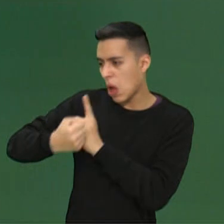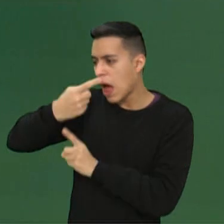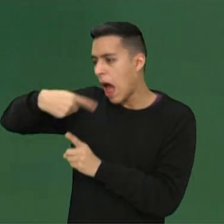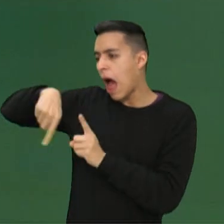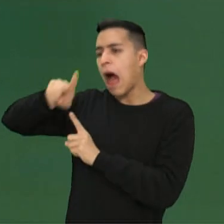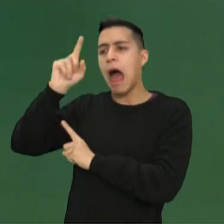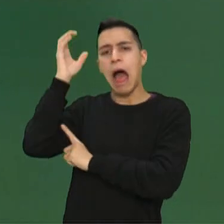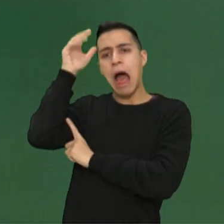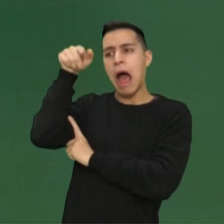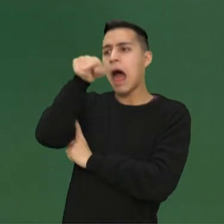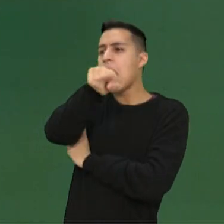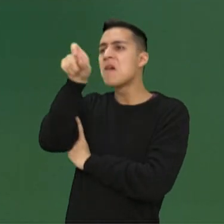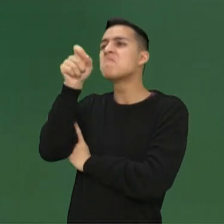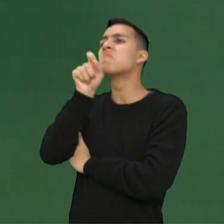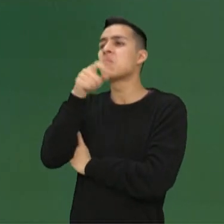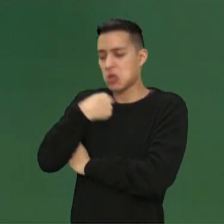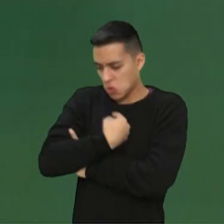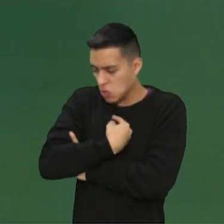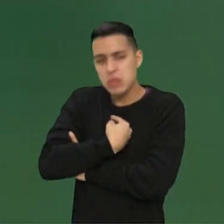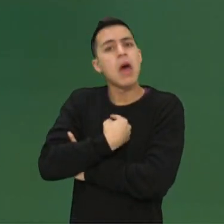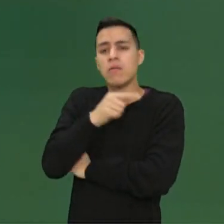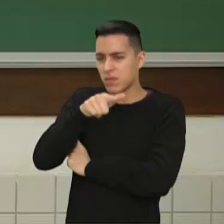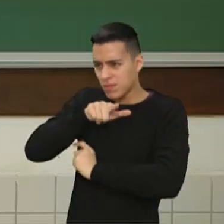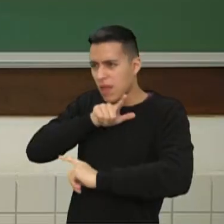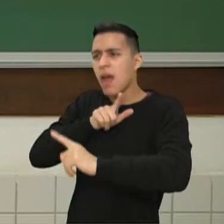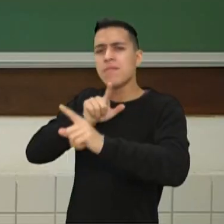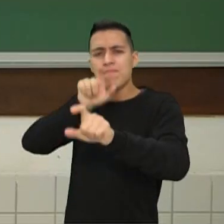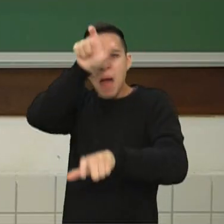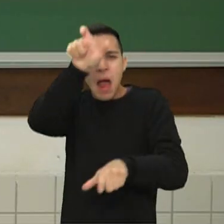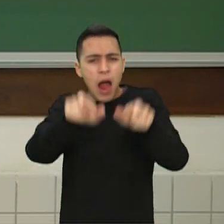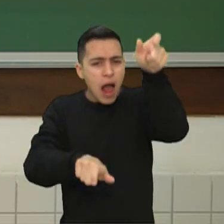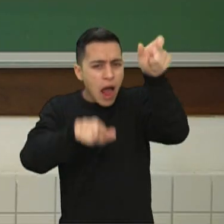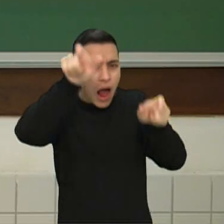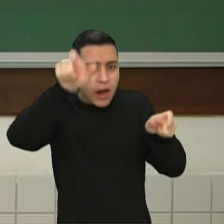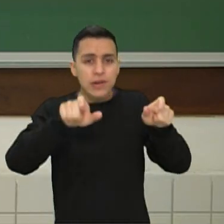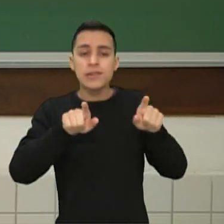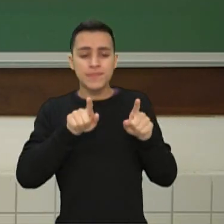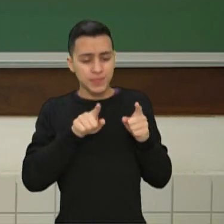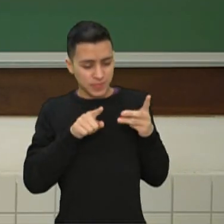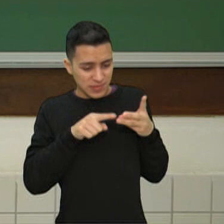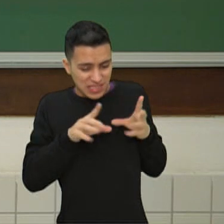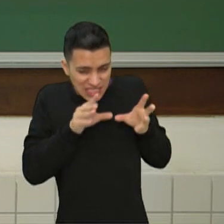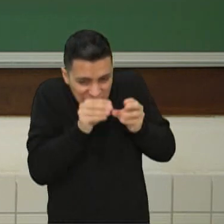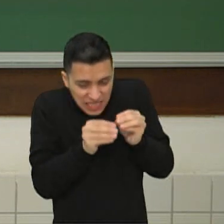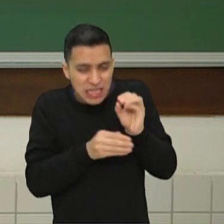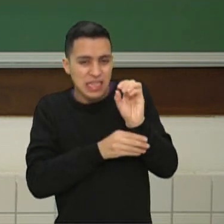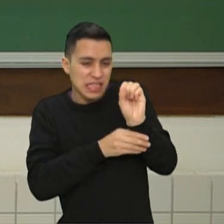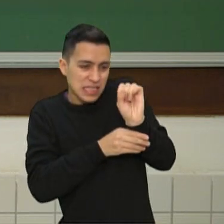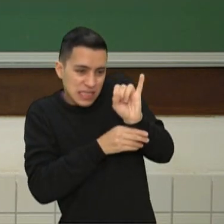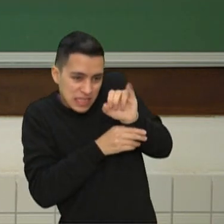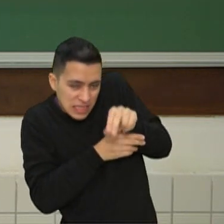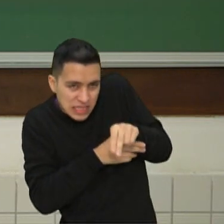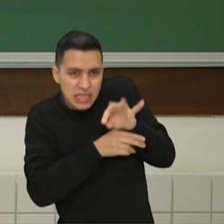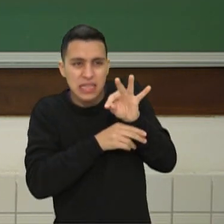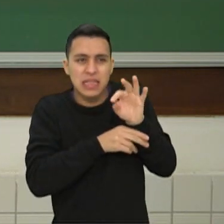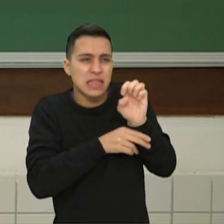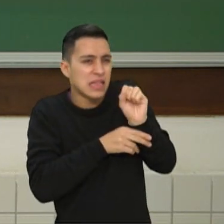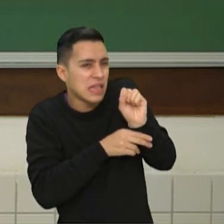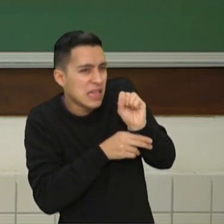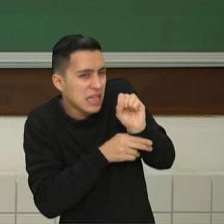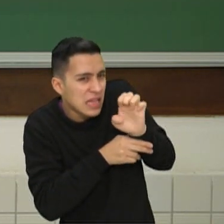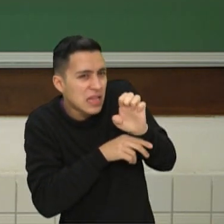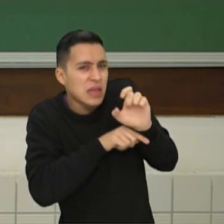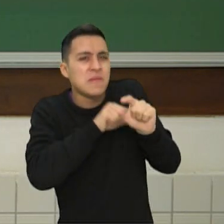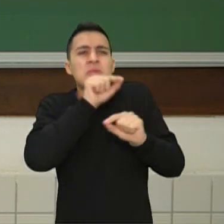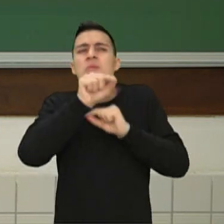Você percebe que não está aqui sozinho. E por último, a síntese, né, do espírito subjetivo com o objetivo é